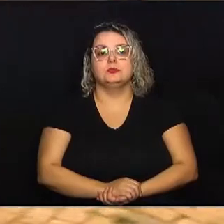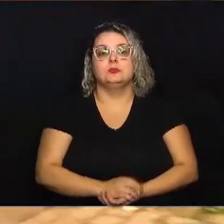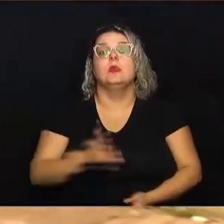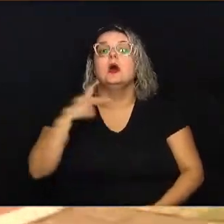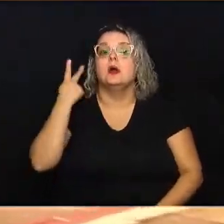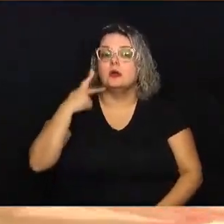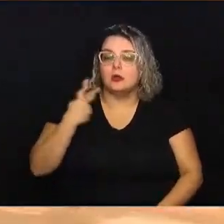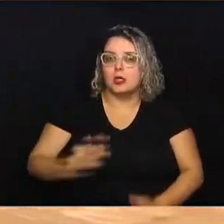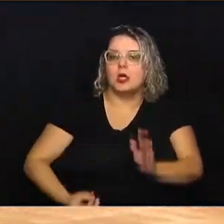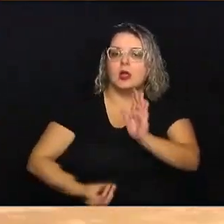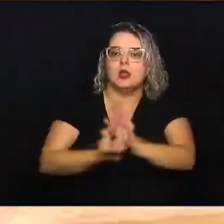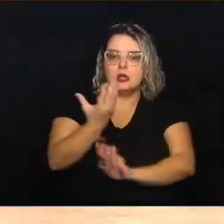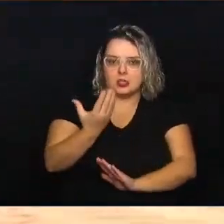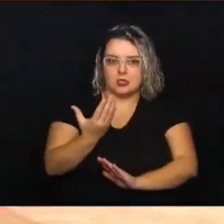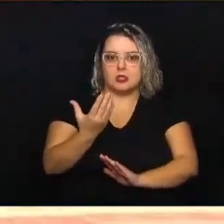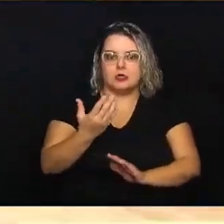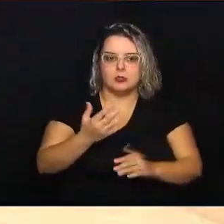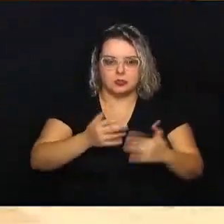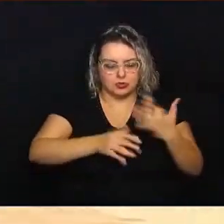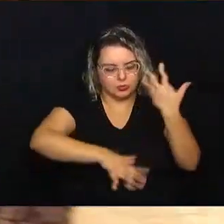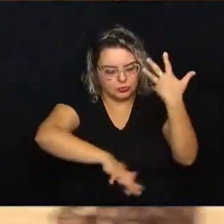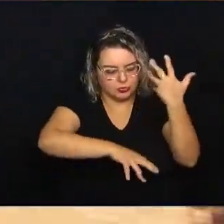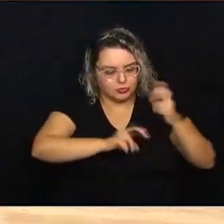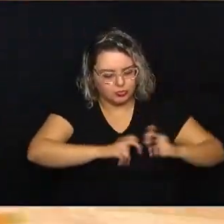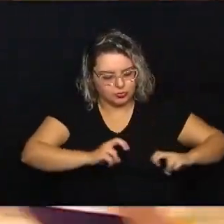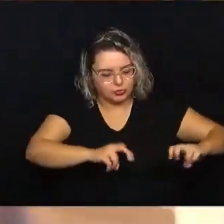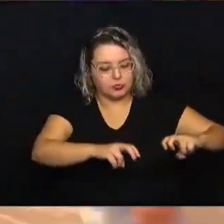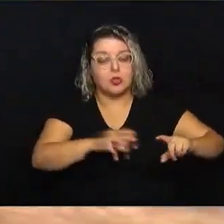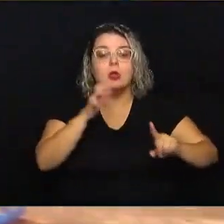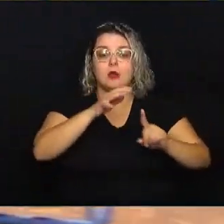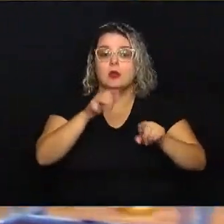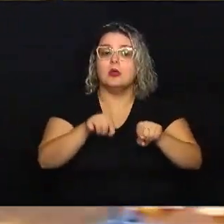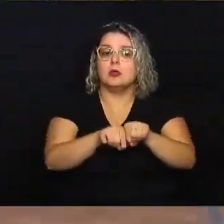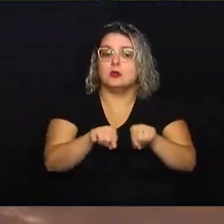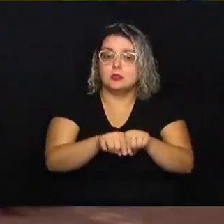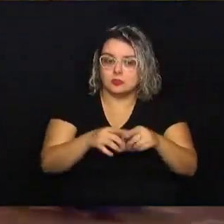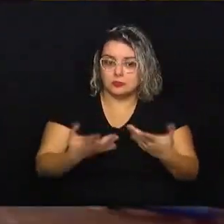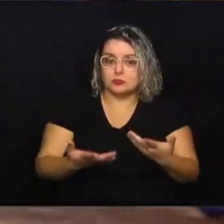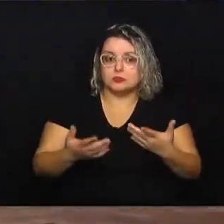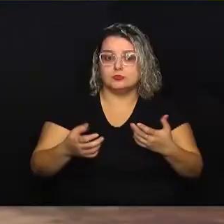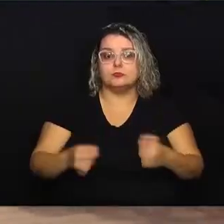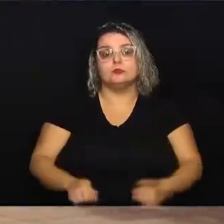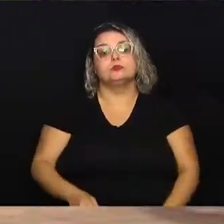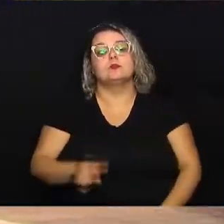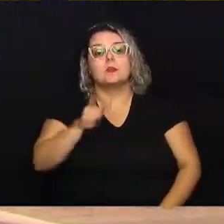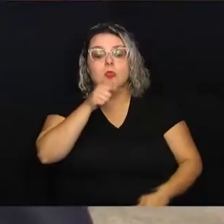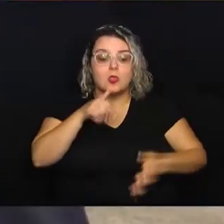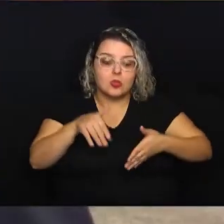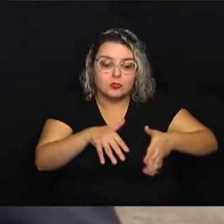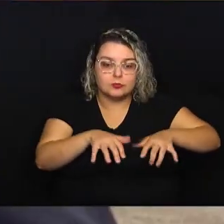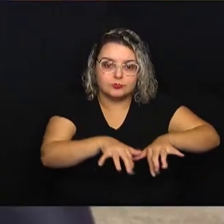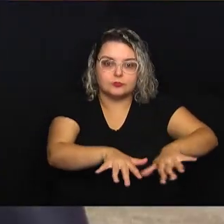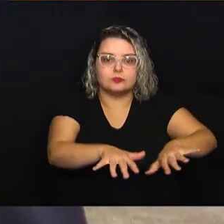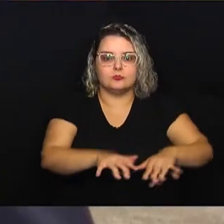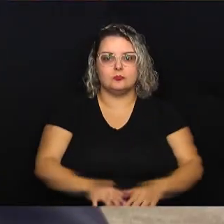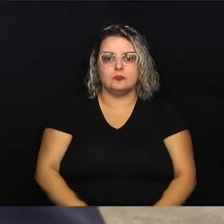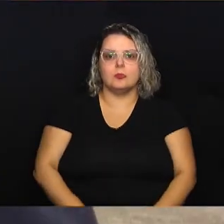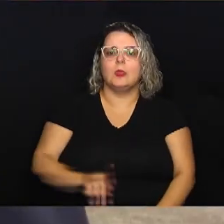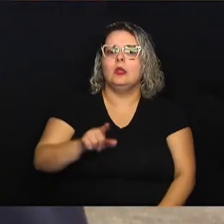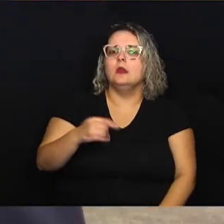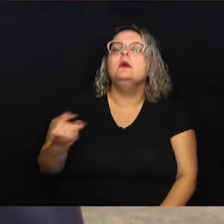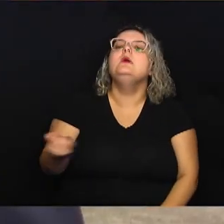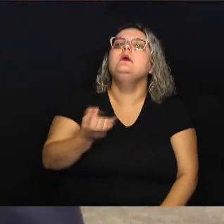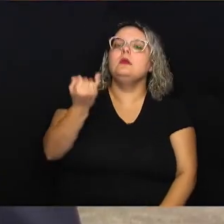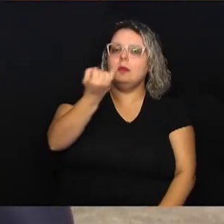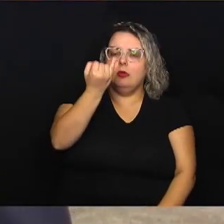a criação do parque influencia, inclusive, no escoamento da água das chuvas. É fundamental